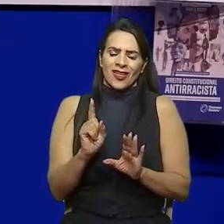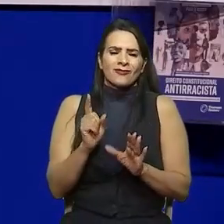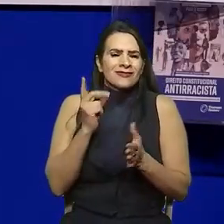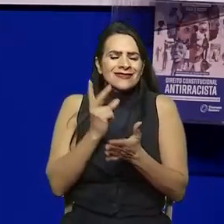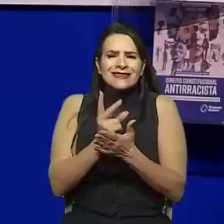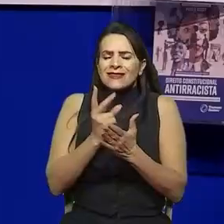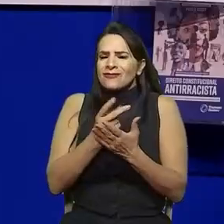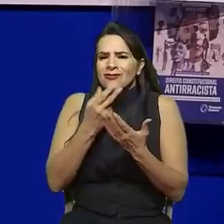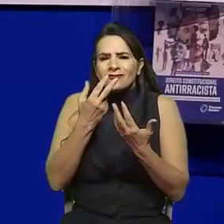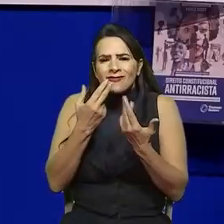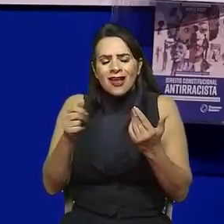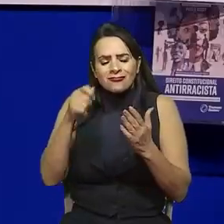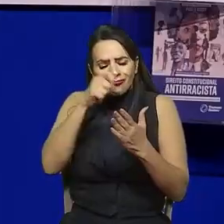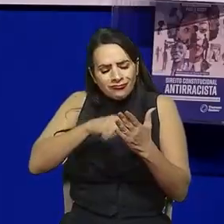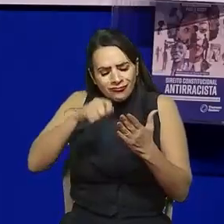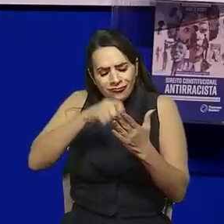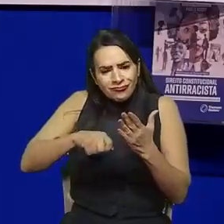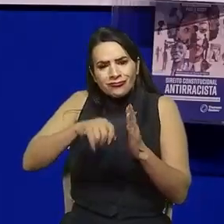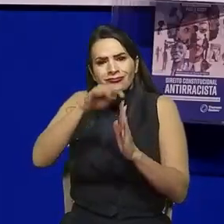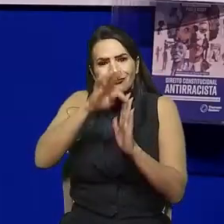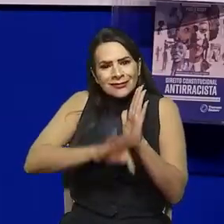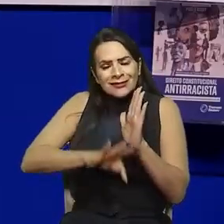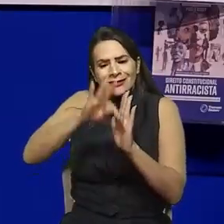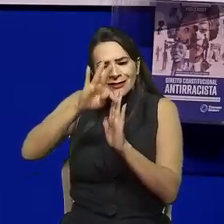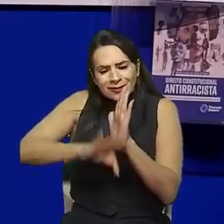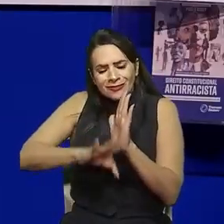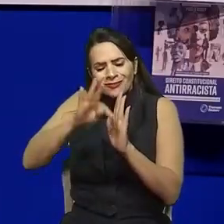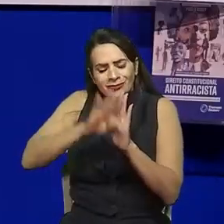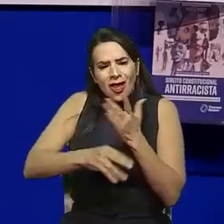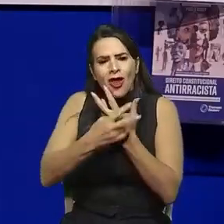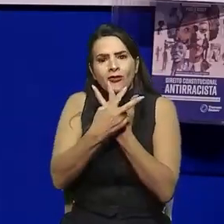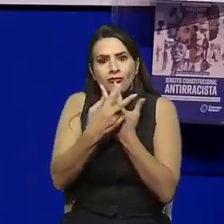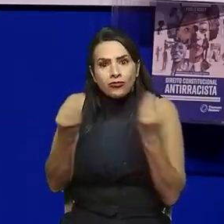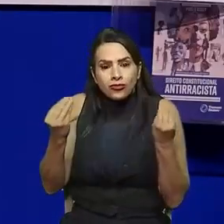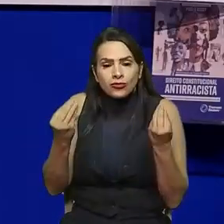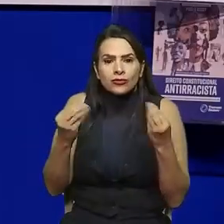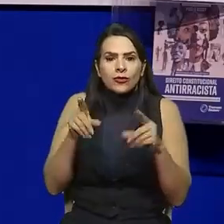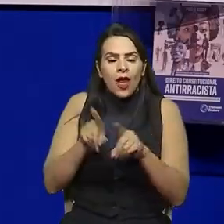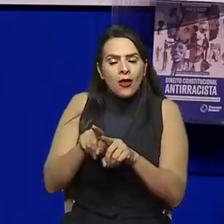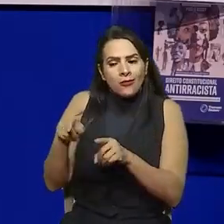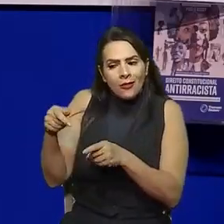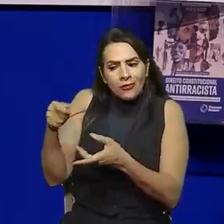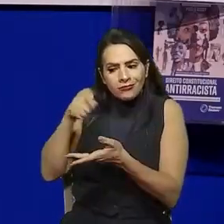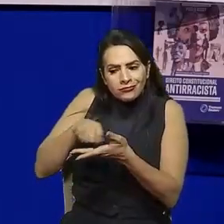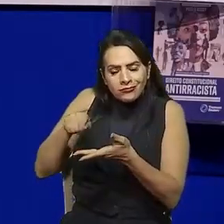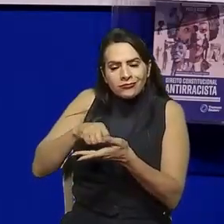textos. E eu tenho escrito um conto